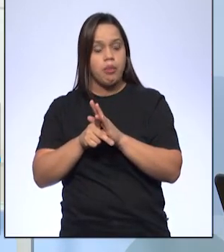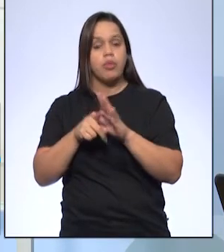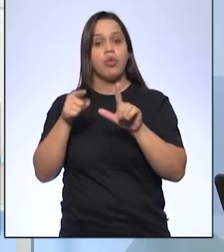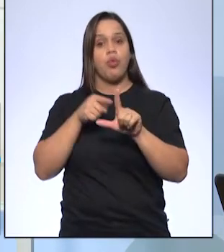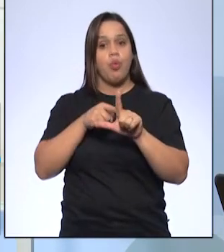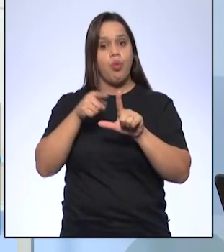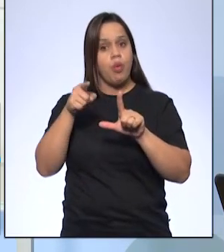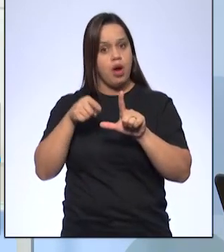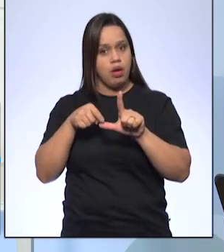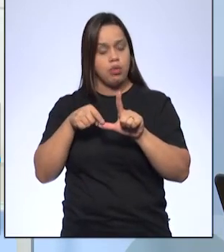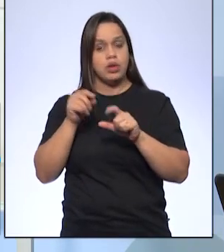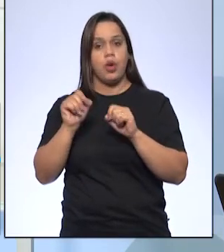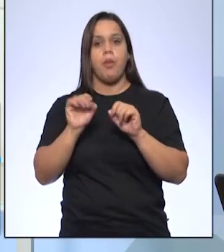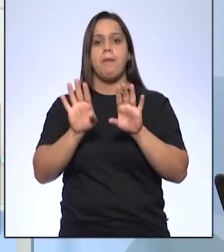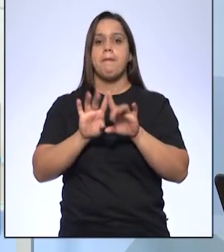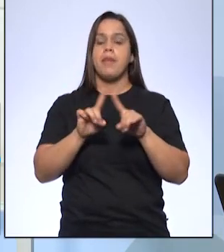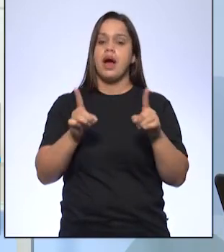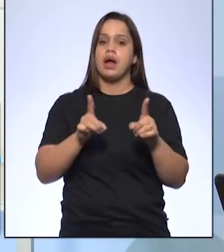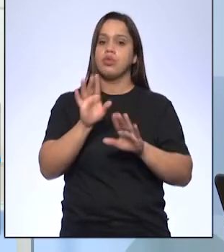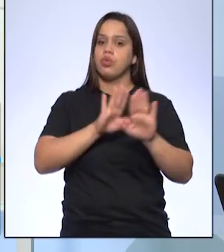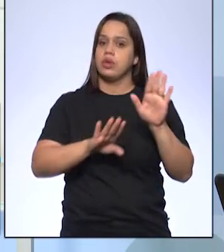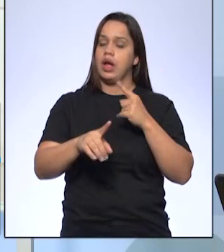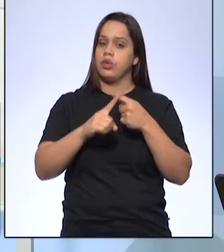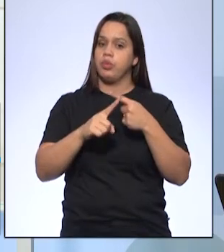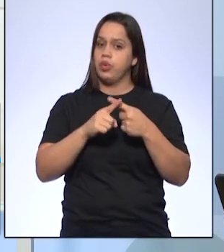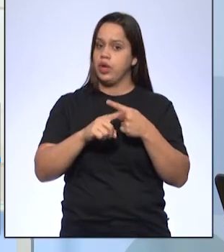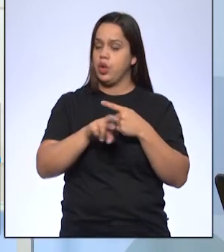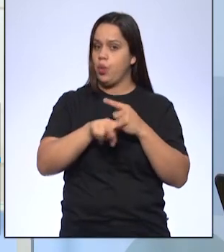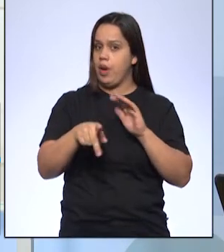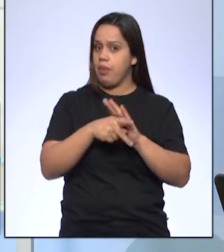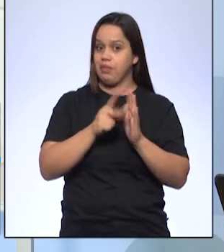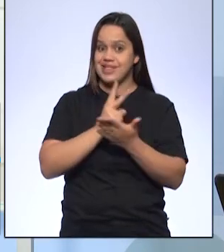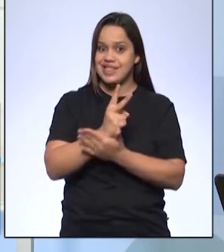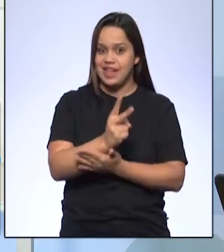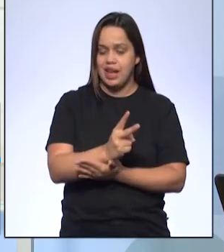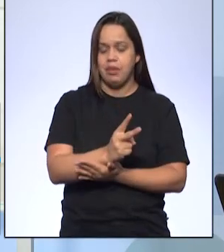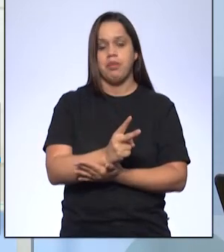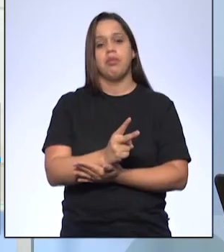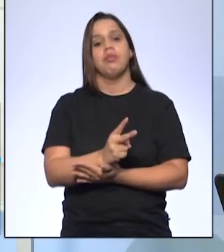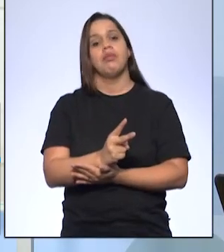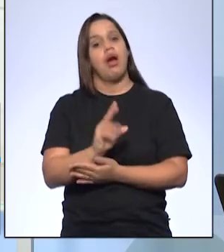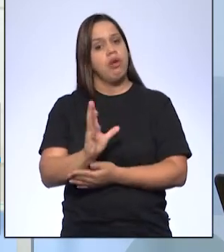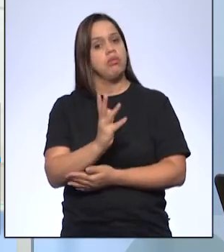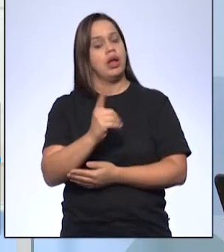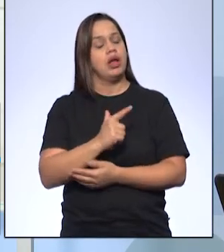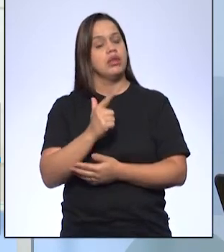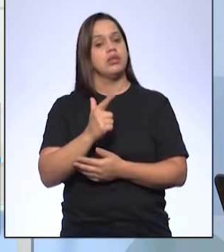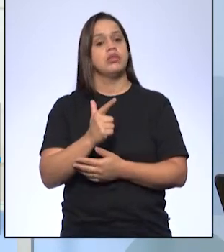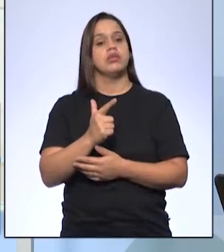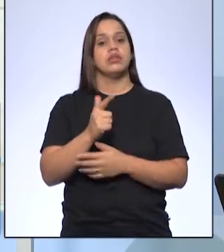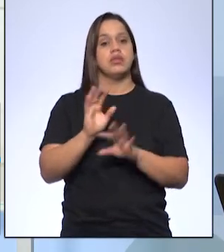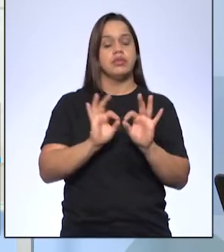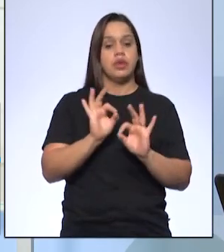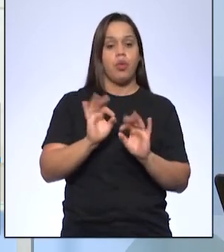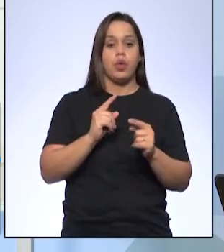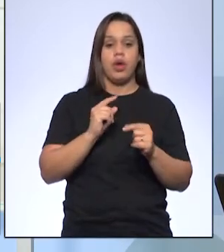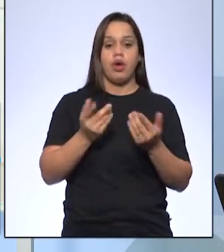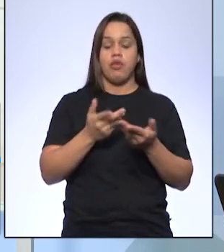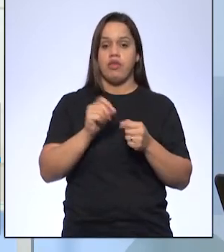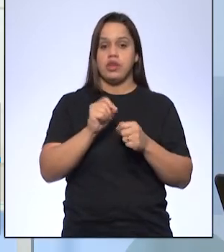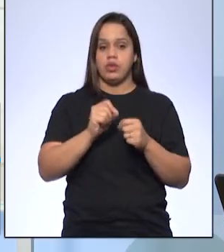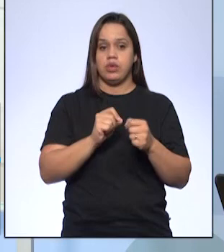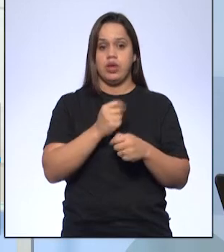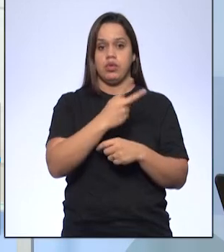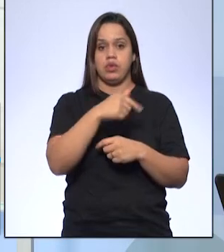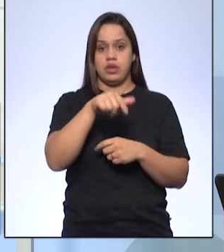ângulo, tá? Tomem cuidado que algumas vezes acontece esse equívoco. Então, 270 graus, nós vamos fazer agora uma atividade